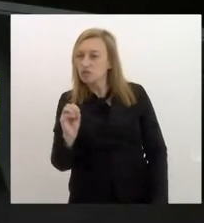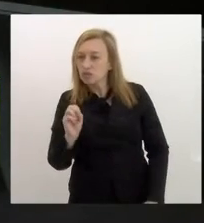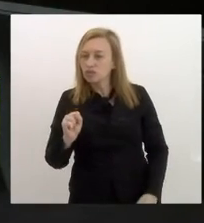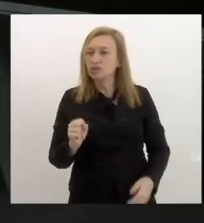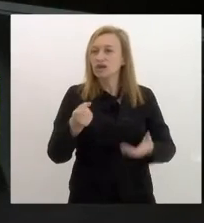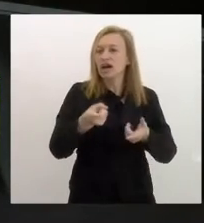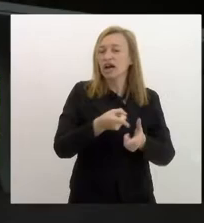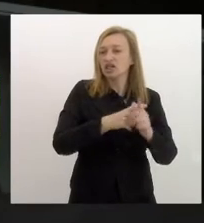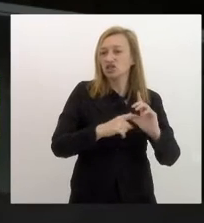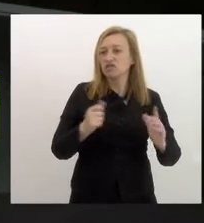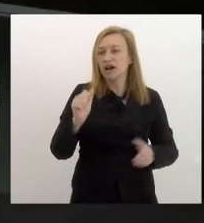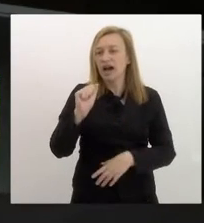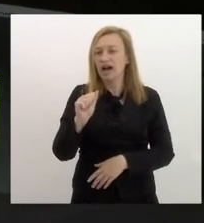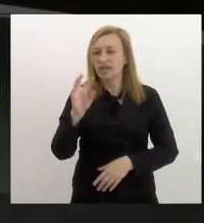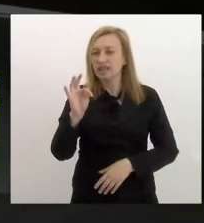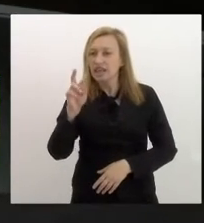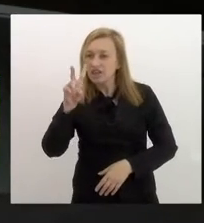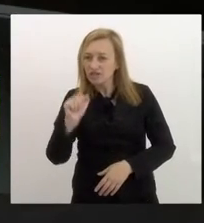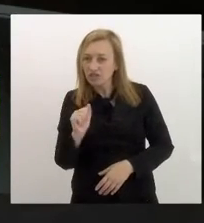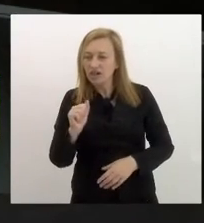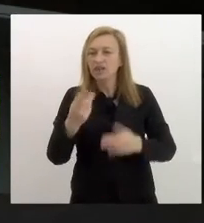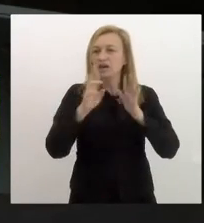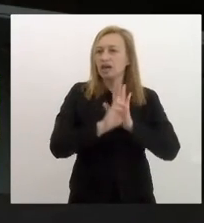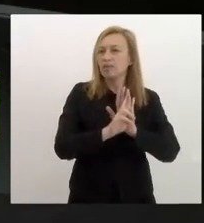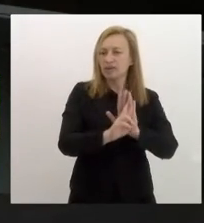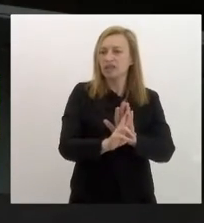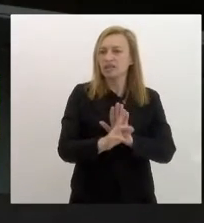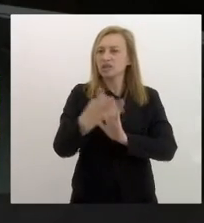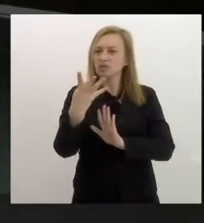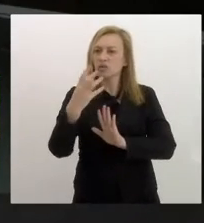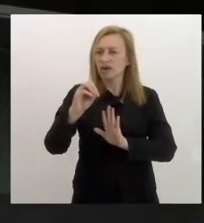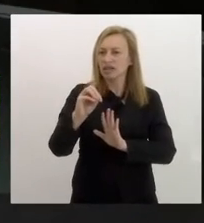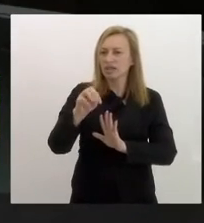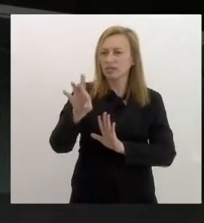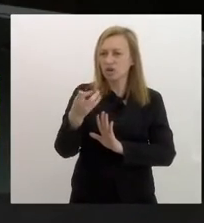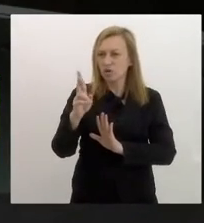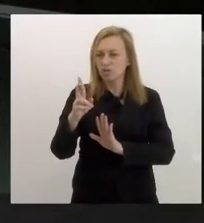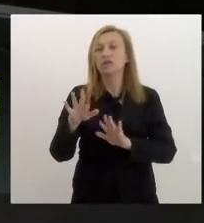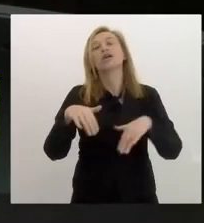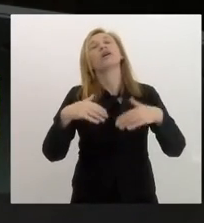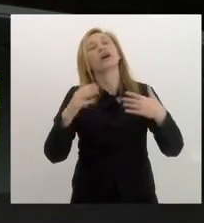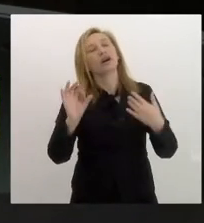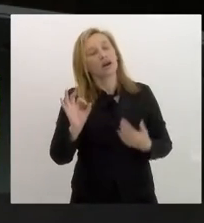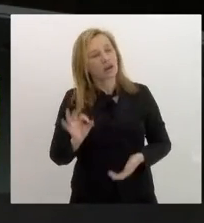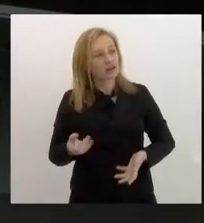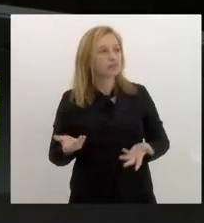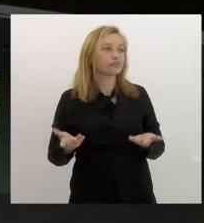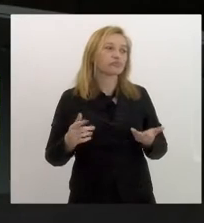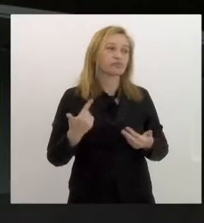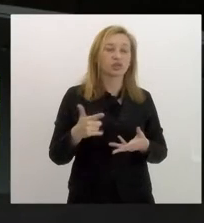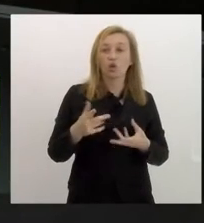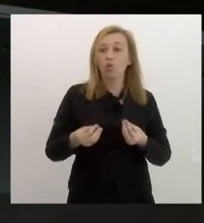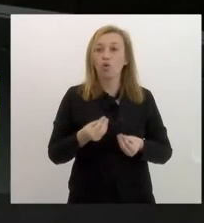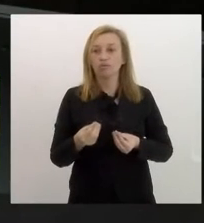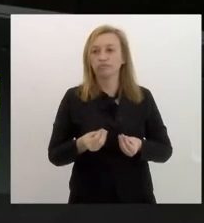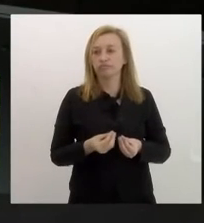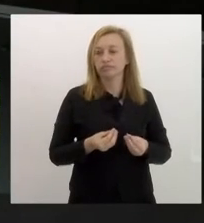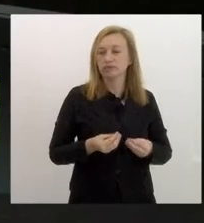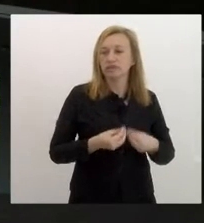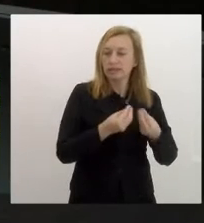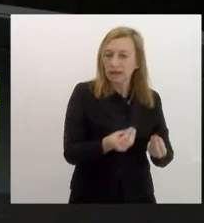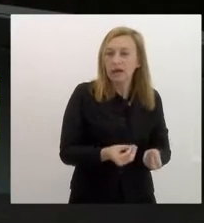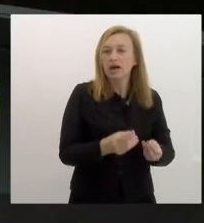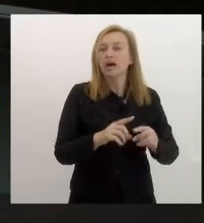a questão da dívida ativa que representariam 40 bilhões é claro que isso não dá para entregar então a gente tá